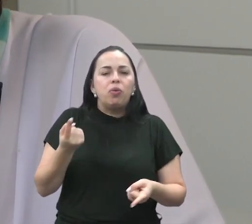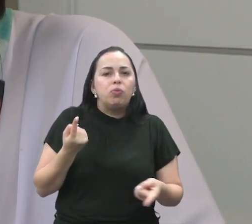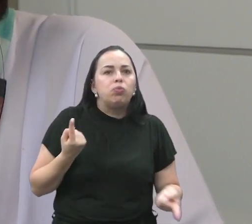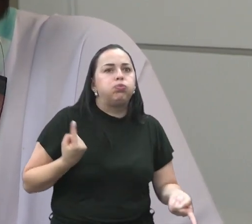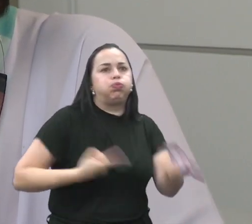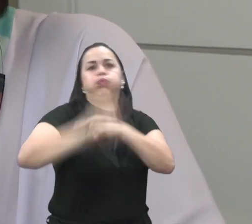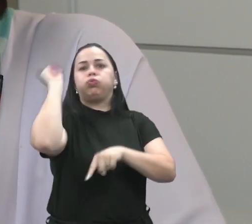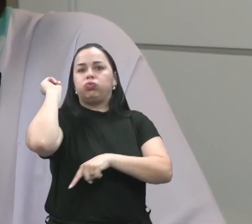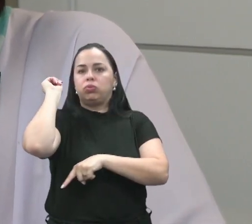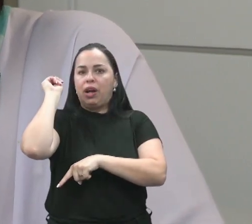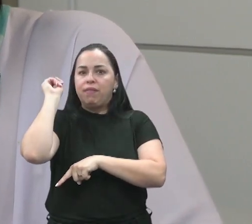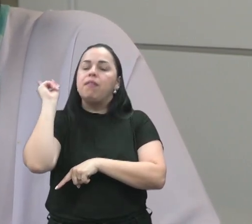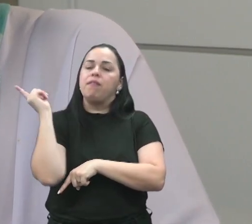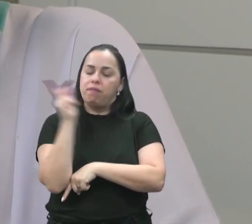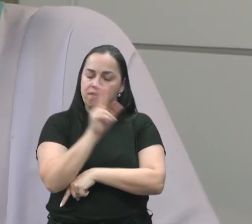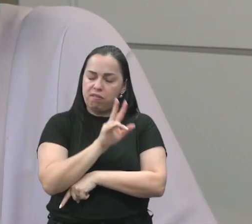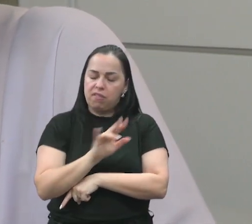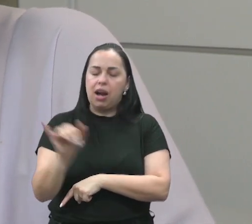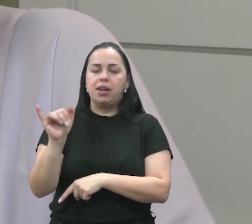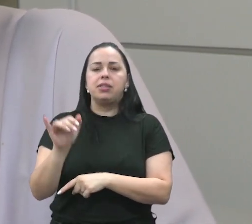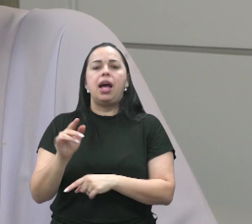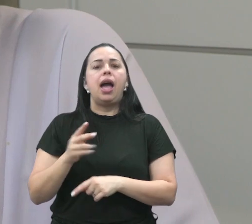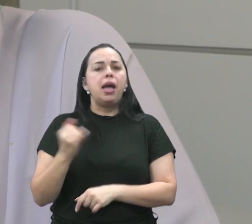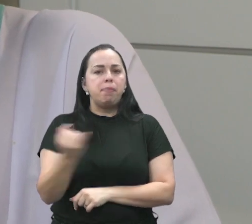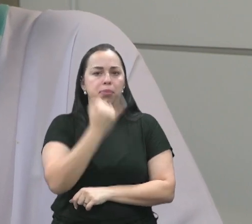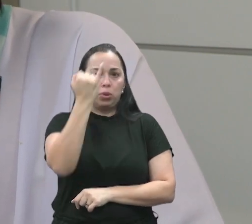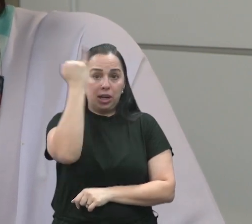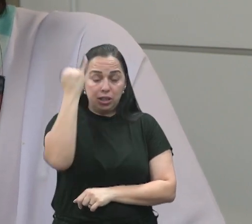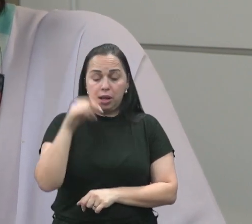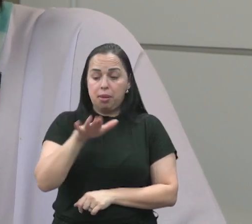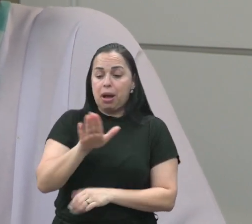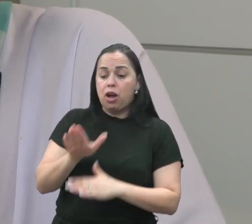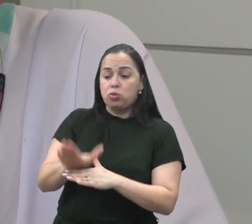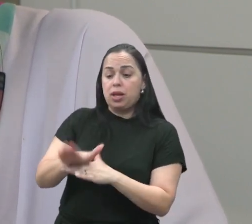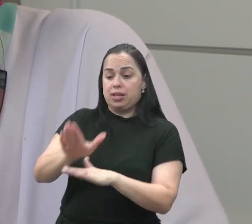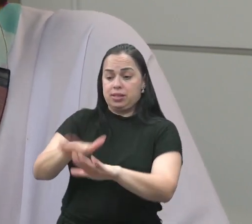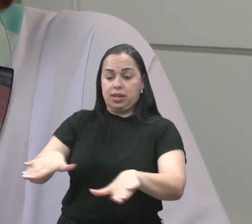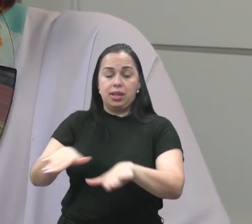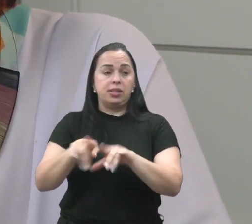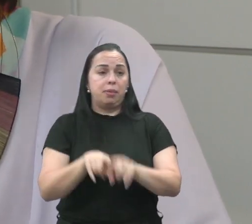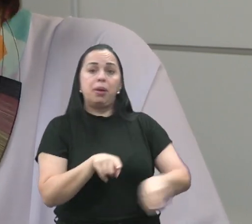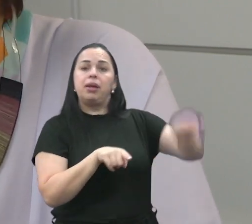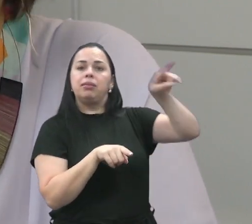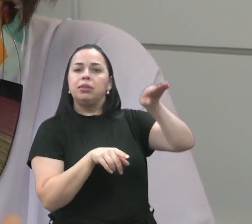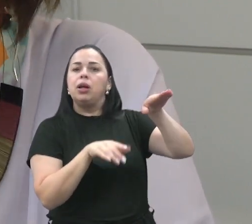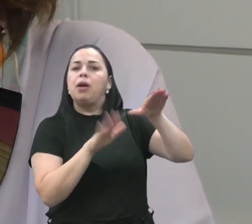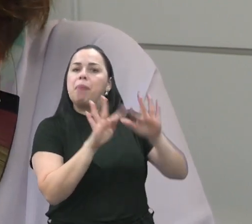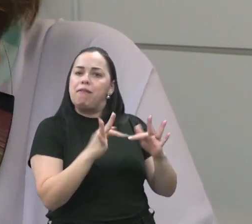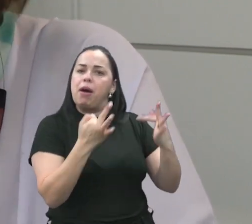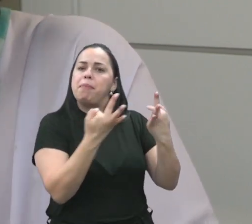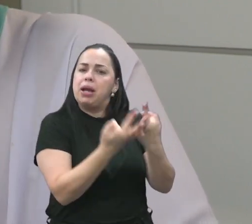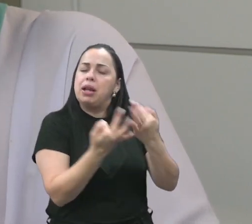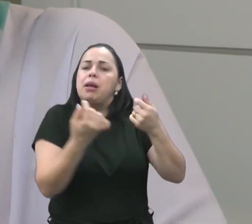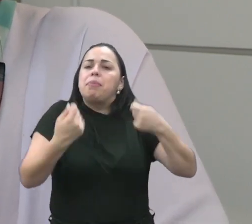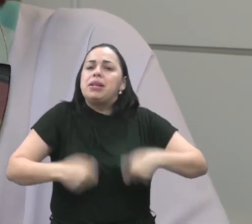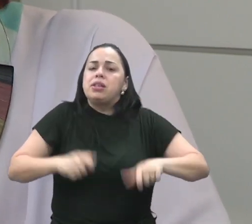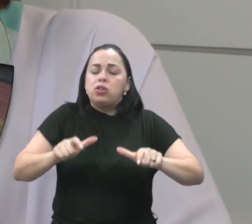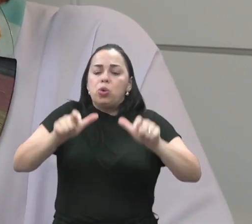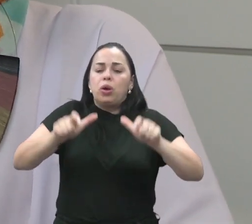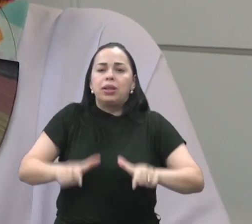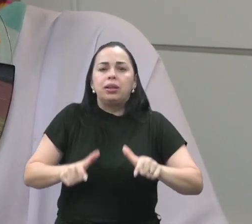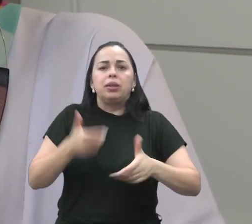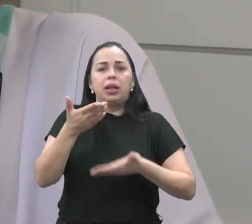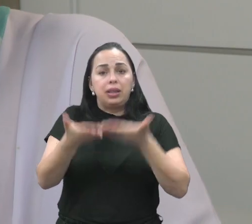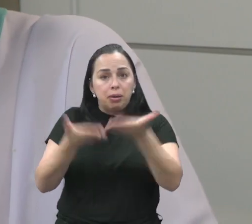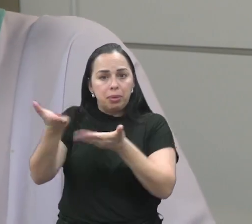de qualidade e muito importante para a criança, mas para os pais também, né? Que precisa você ter um centro